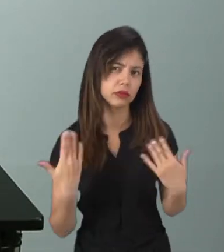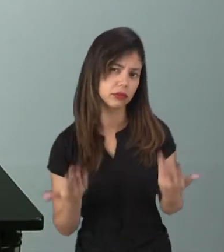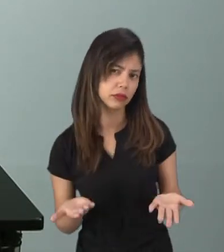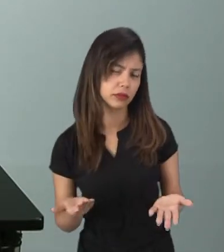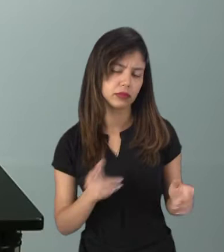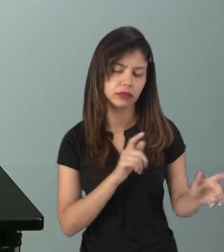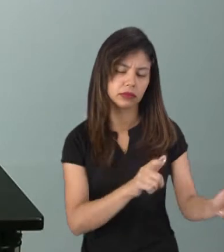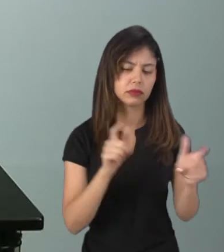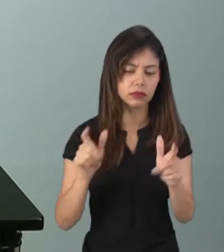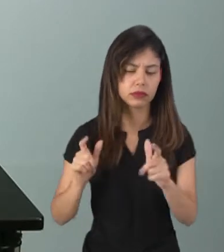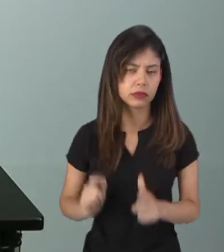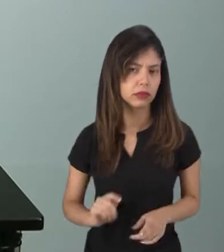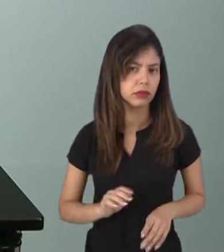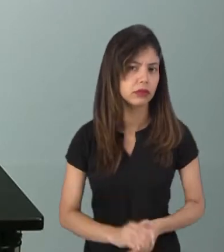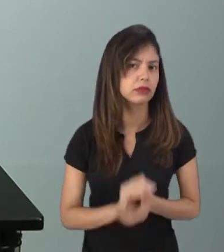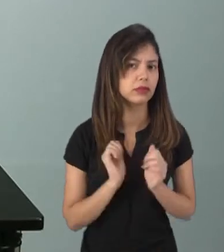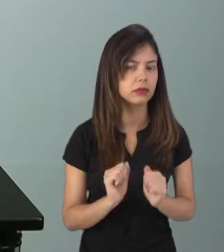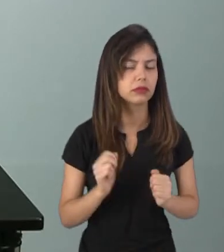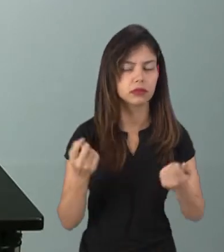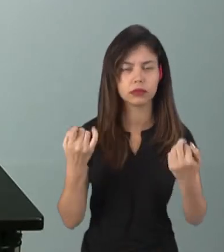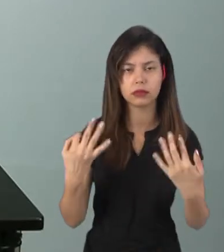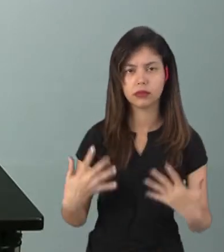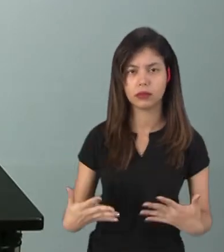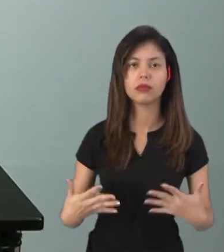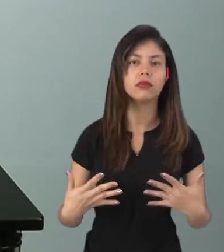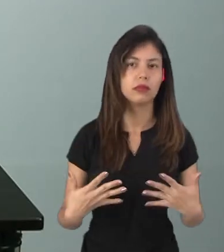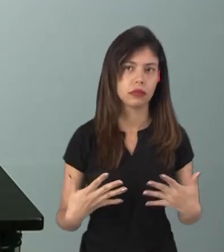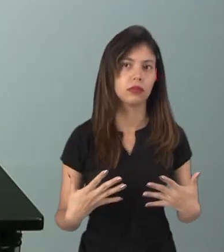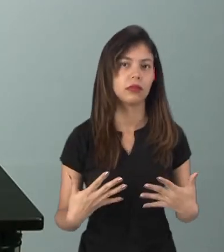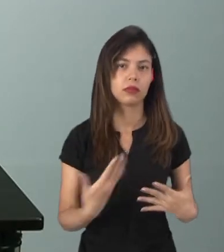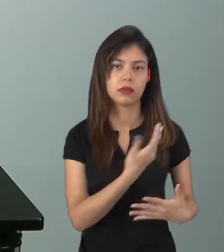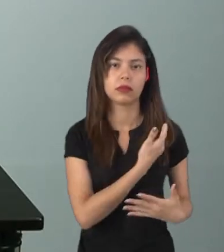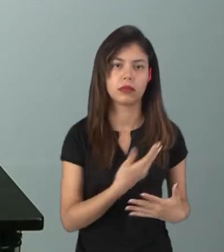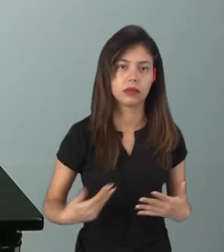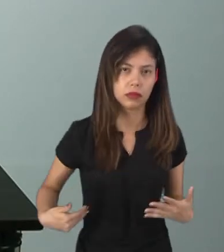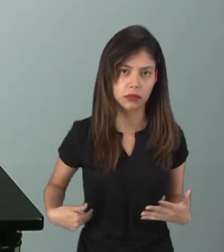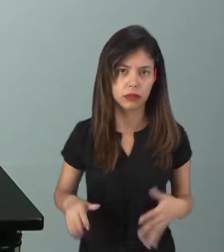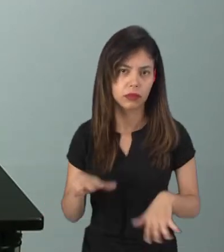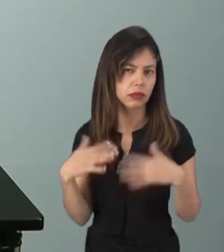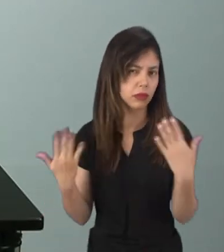quais espaços nós podemos citar como exemplo de um espaço público?